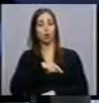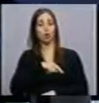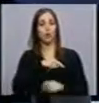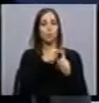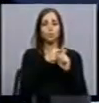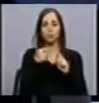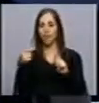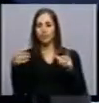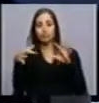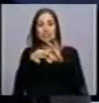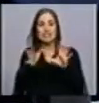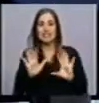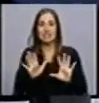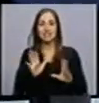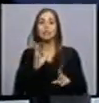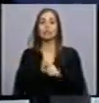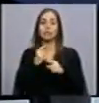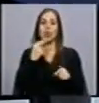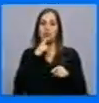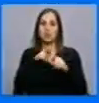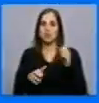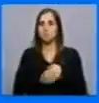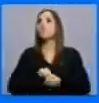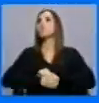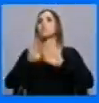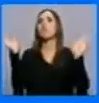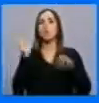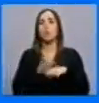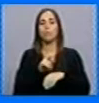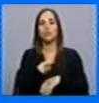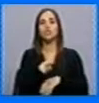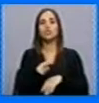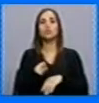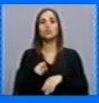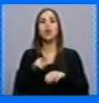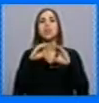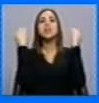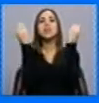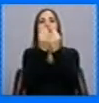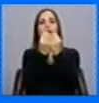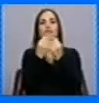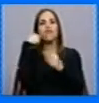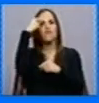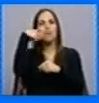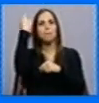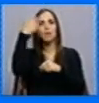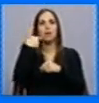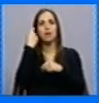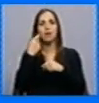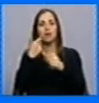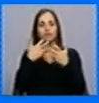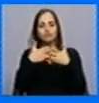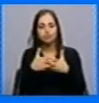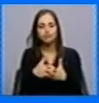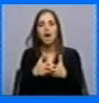grande libertação de energia, e se calhar é por causa disso também que na ficção científica os motores das naves espaciais são de antimatéria, porque ali, de facto, quando se encontram,